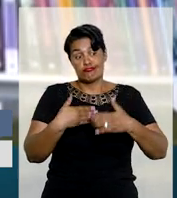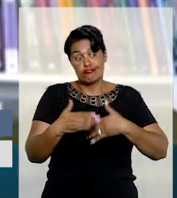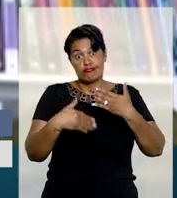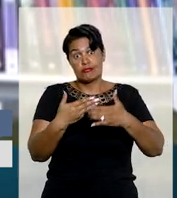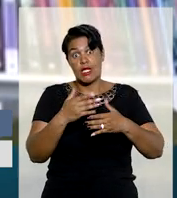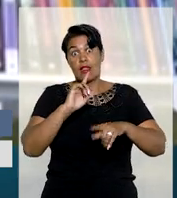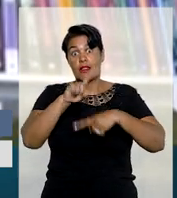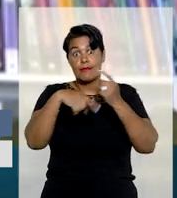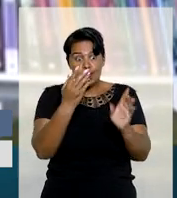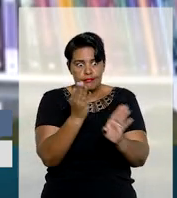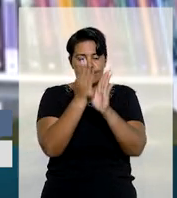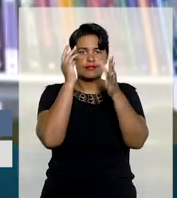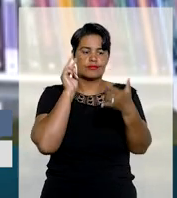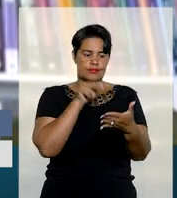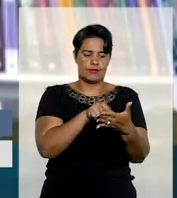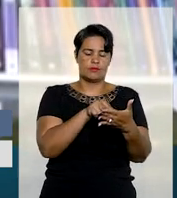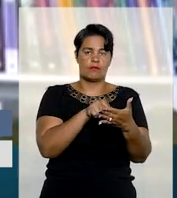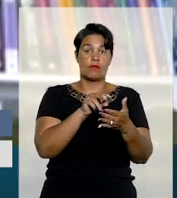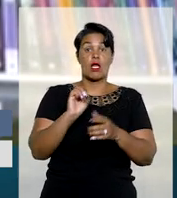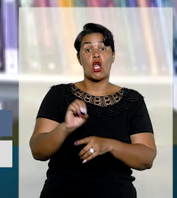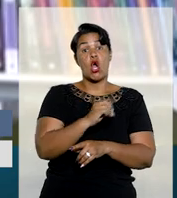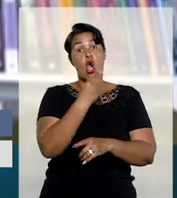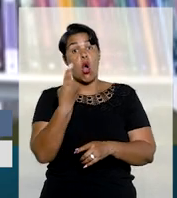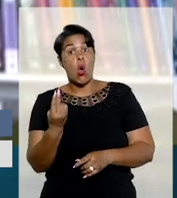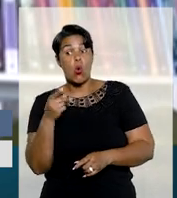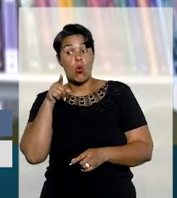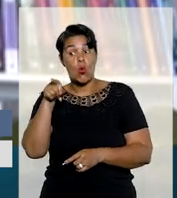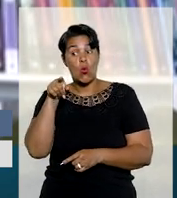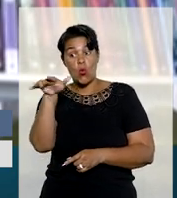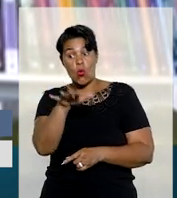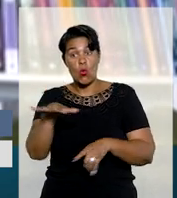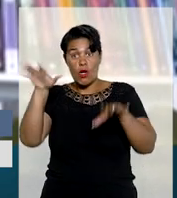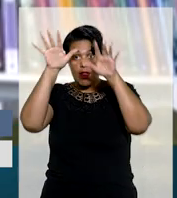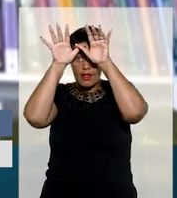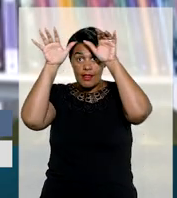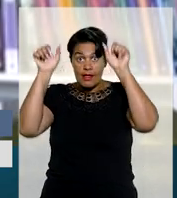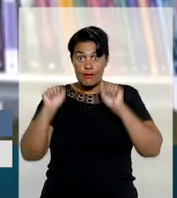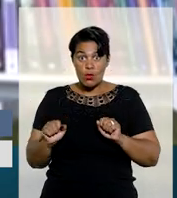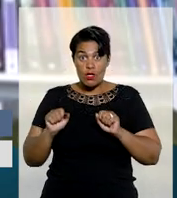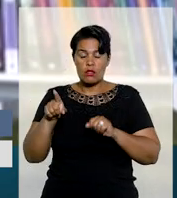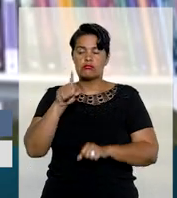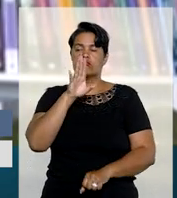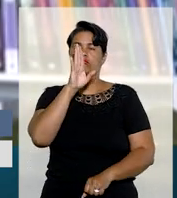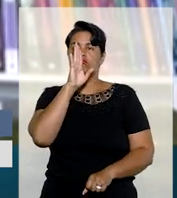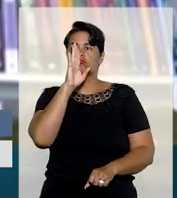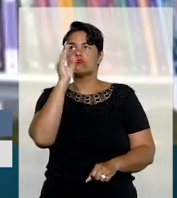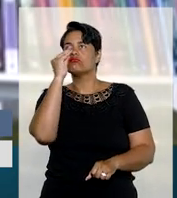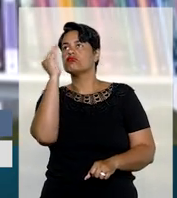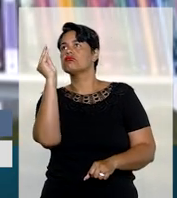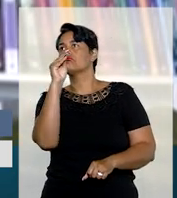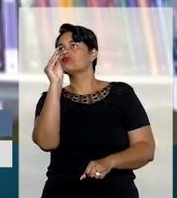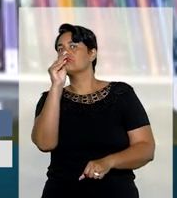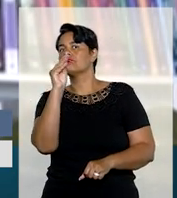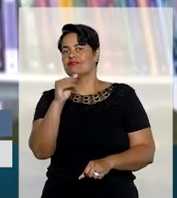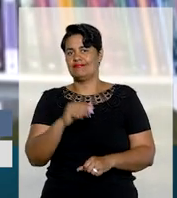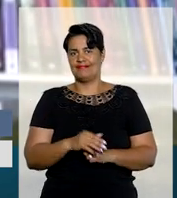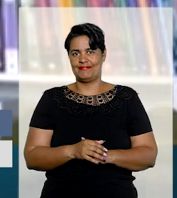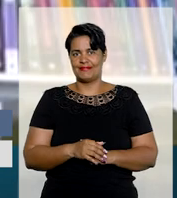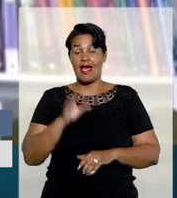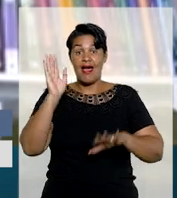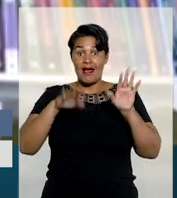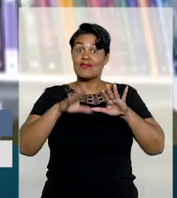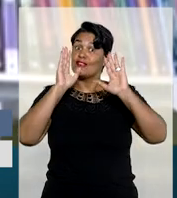como você colocou, mas muitas vezes porque o próprio tribunal se omite no exame dessa questão. Muitas vezes a questão é uma questão que já está